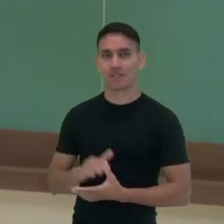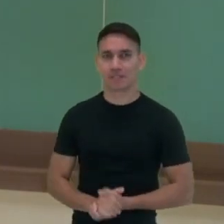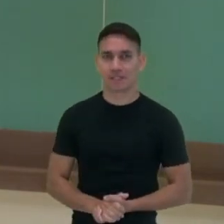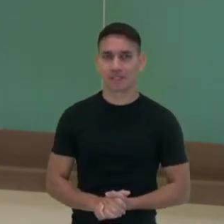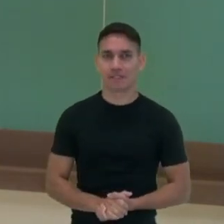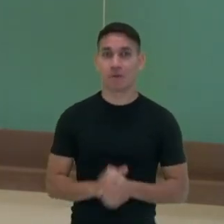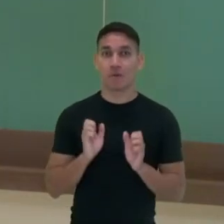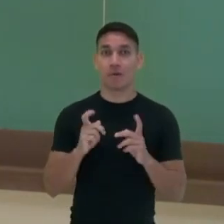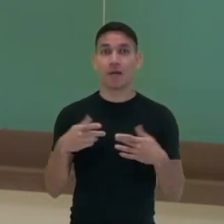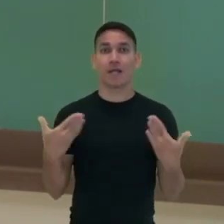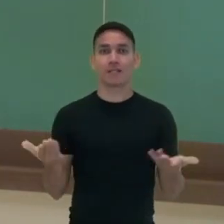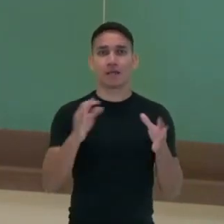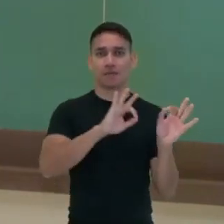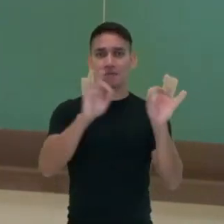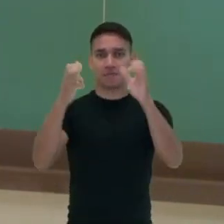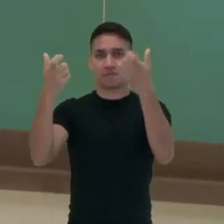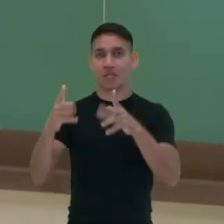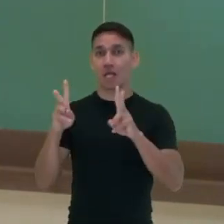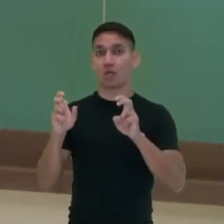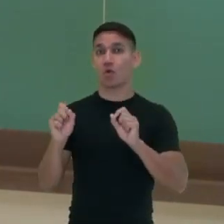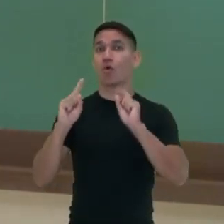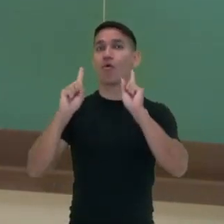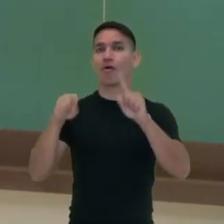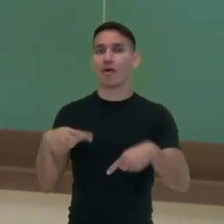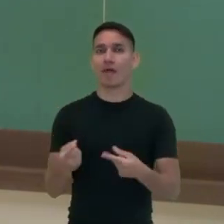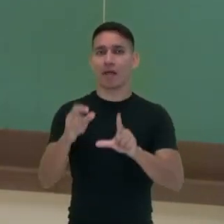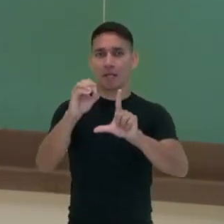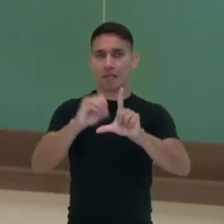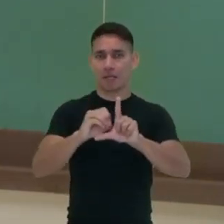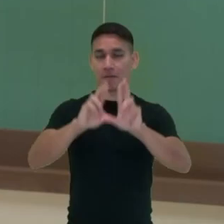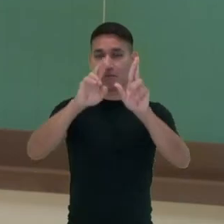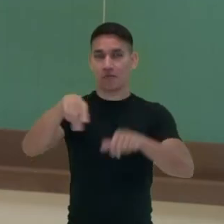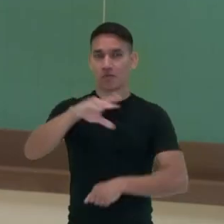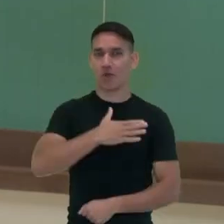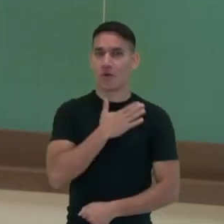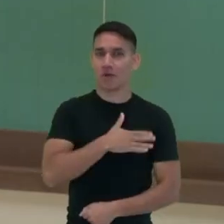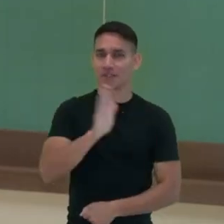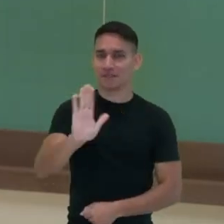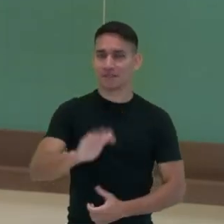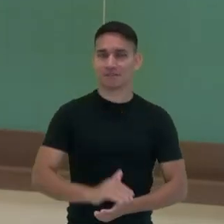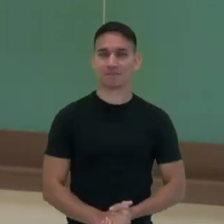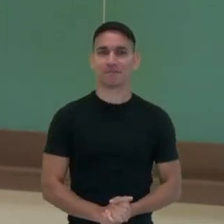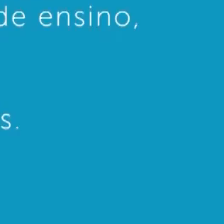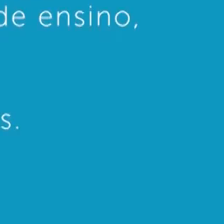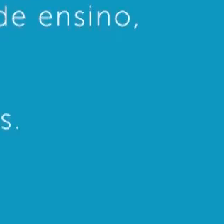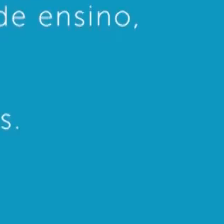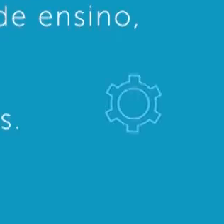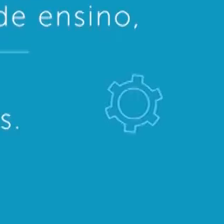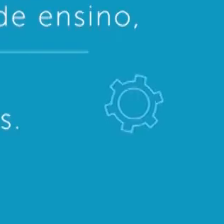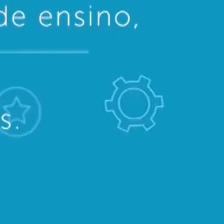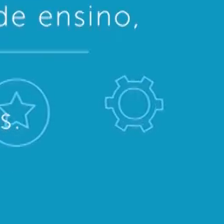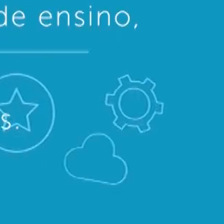www.matific.com.br, tá bom? Então, nesse vídeo, nós falamos sobre ângulos. Espero que vocês tenham gostado e até breve.